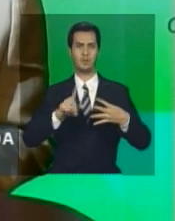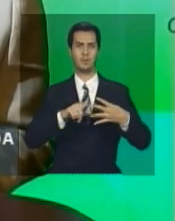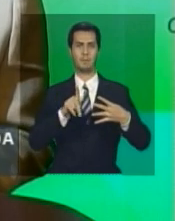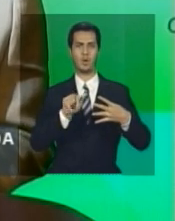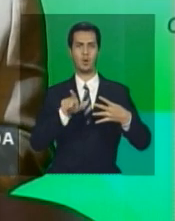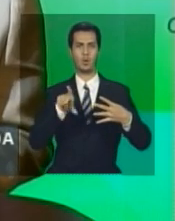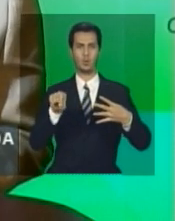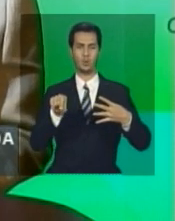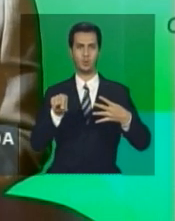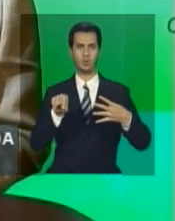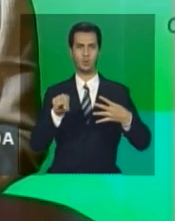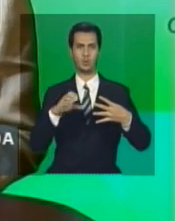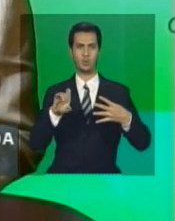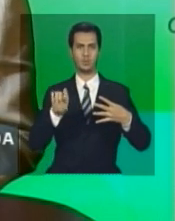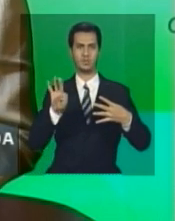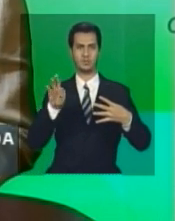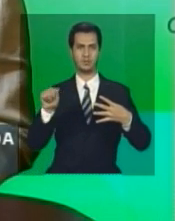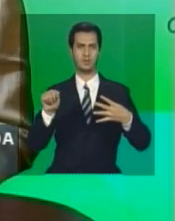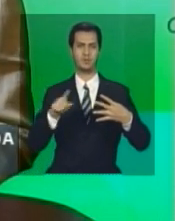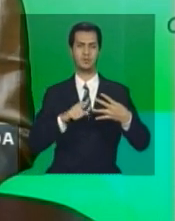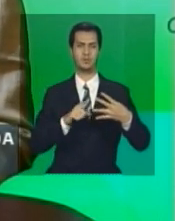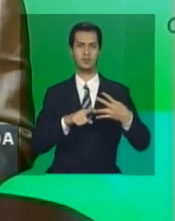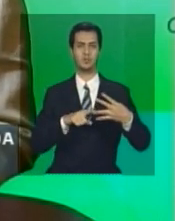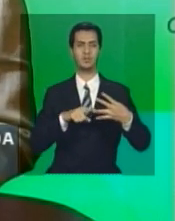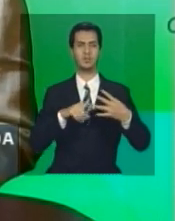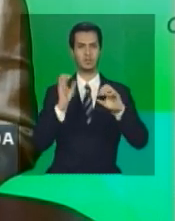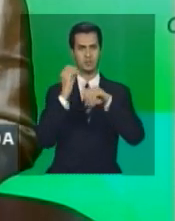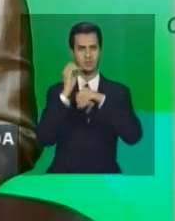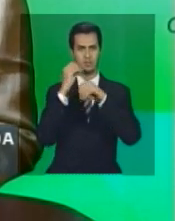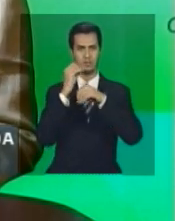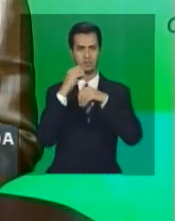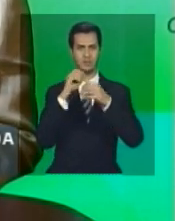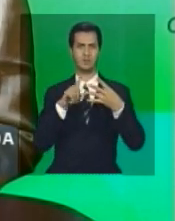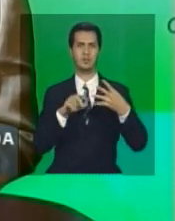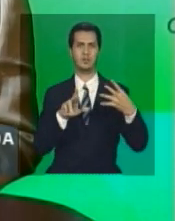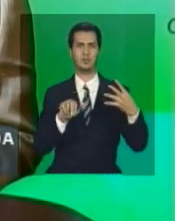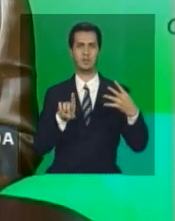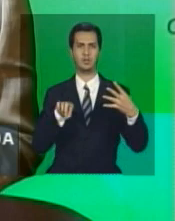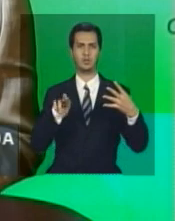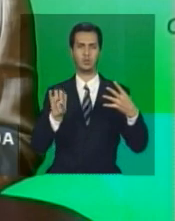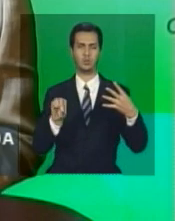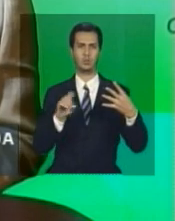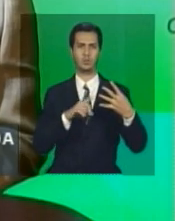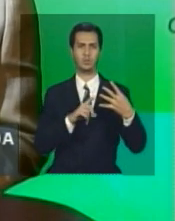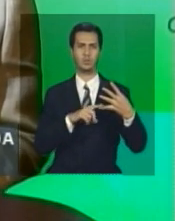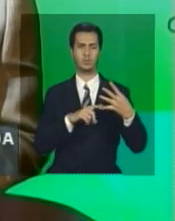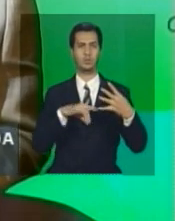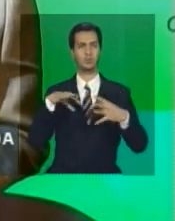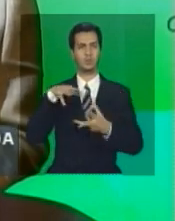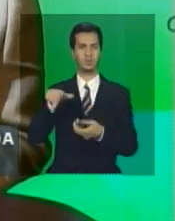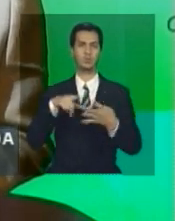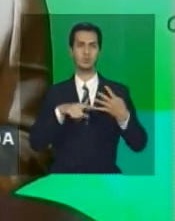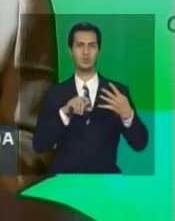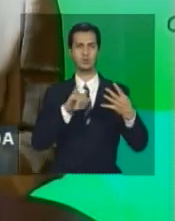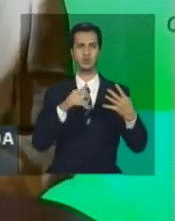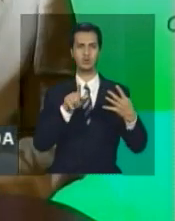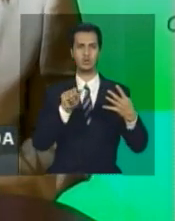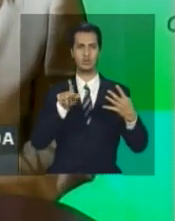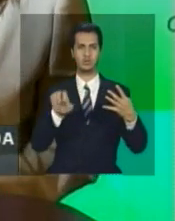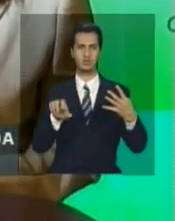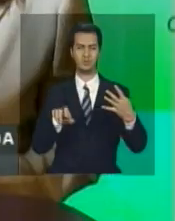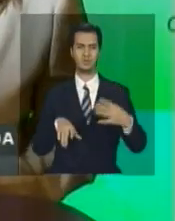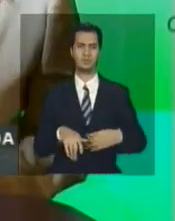Paulo Roberto Costa, no abastecimento, engenharia, Renato Duque, e na diretoria internacional, Jorge Zelada.